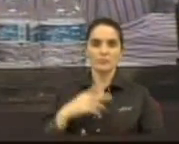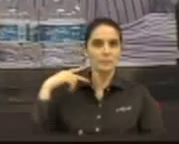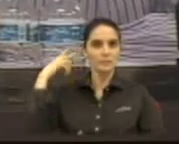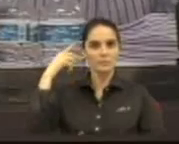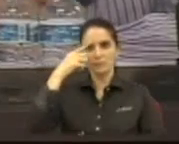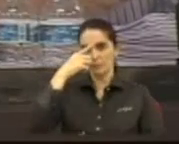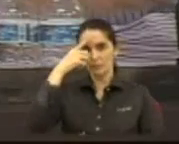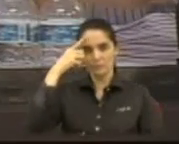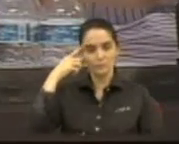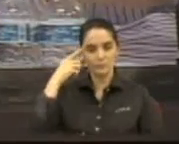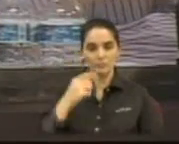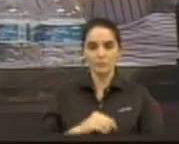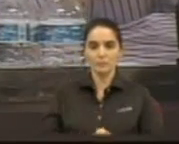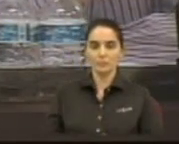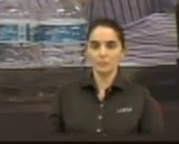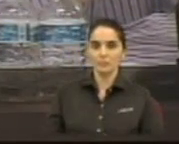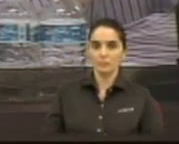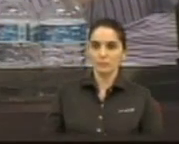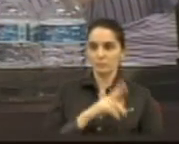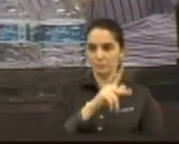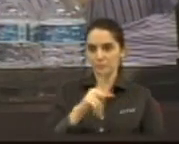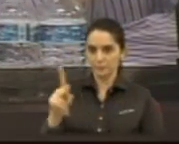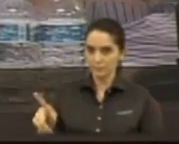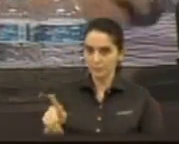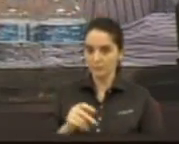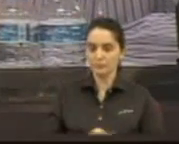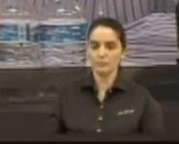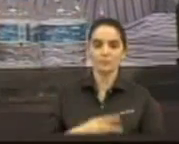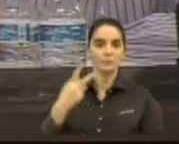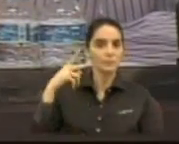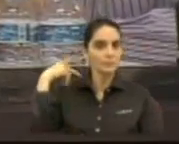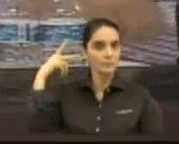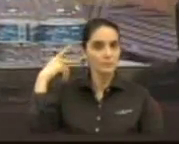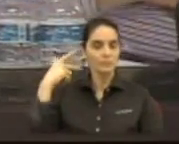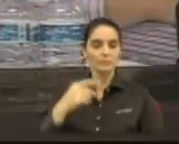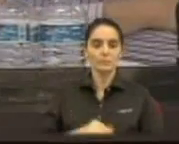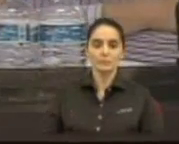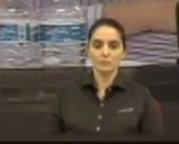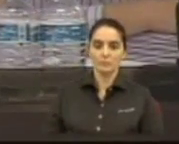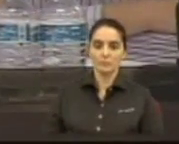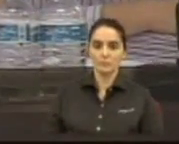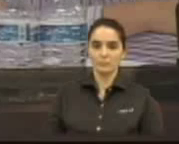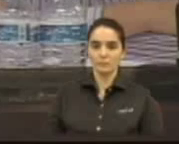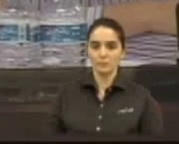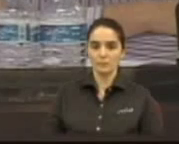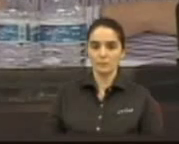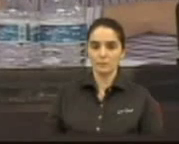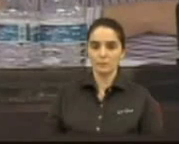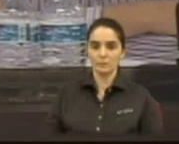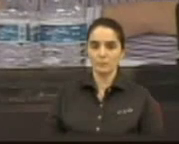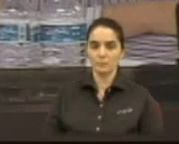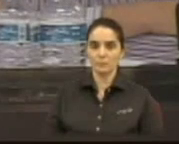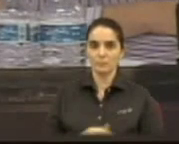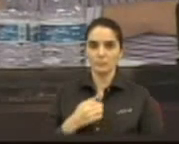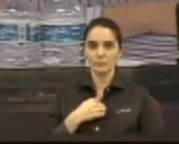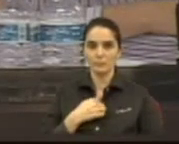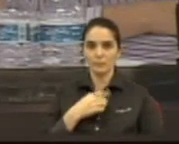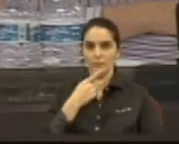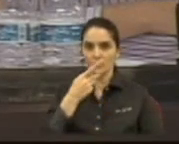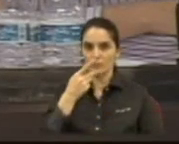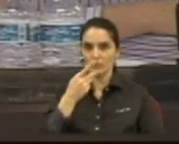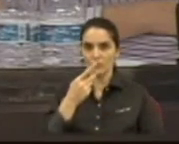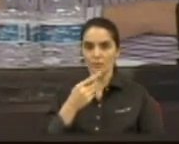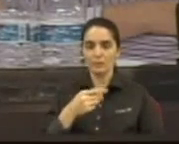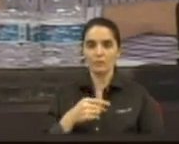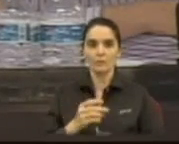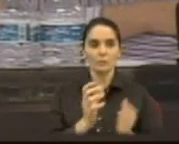Nunes Cerqueira. Senhor presidente, nobres colegas, quero agradecer a presença do pessoal do CEPROSOM aqui, que vieram